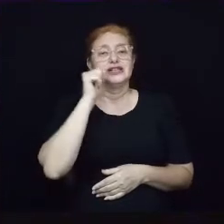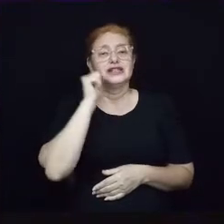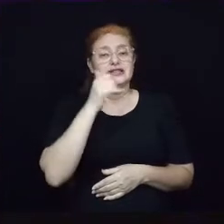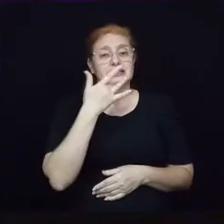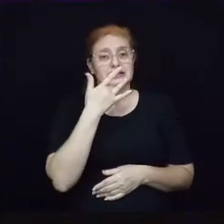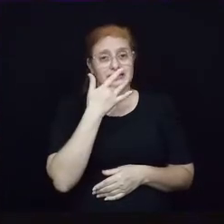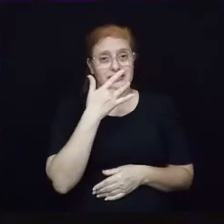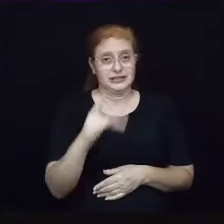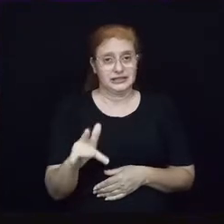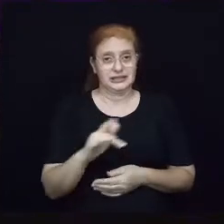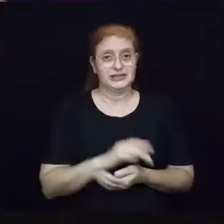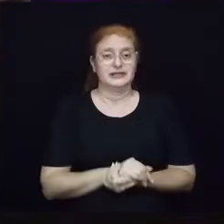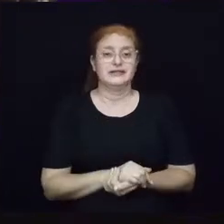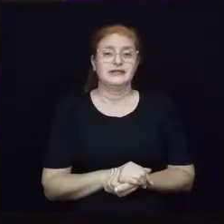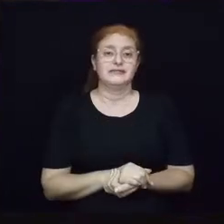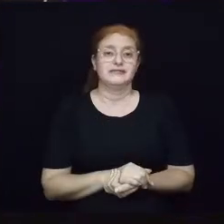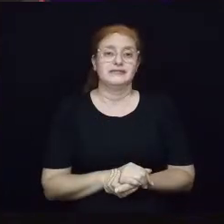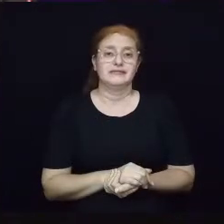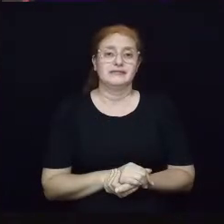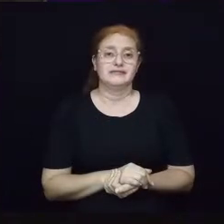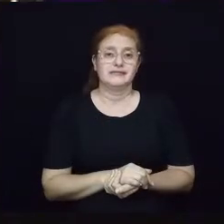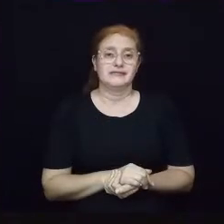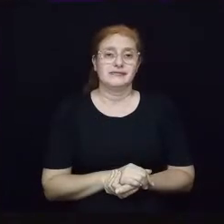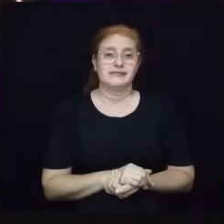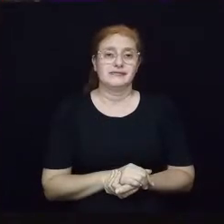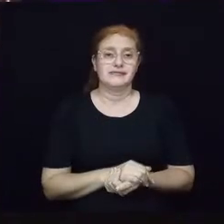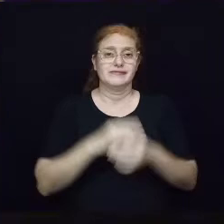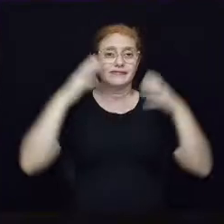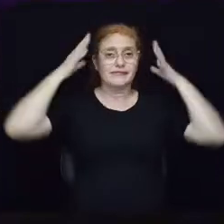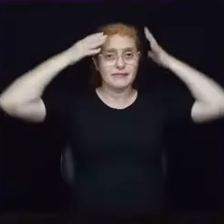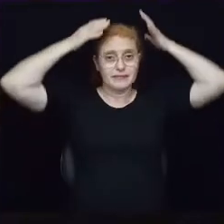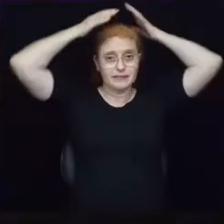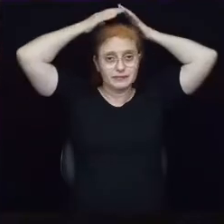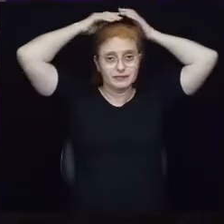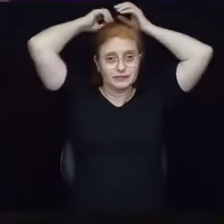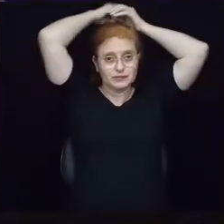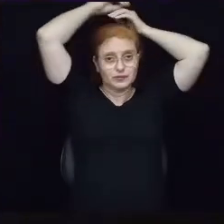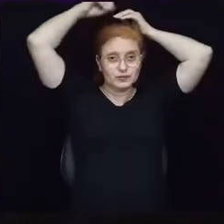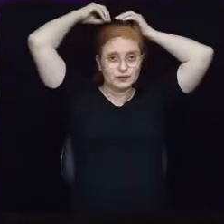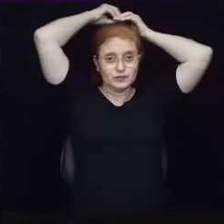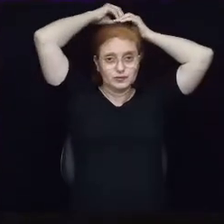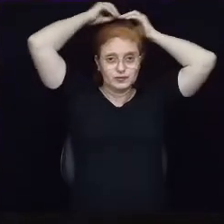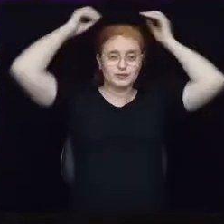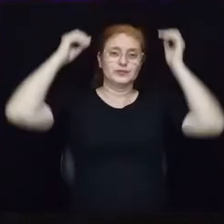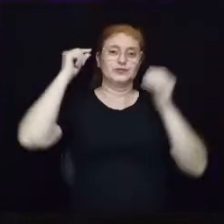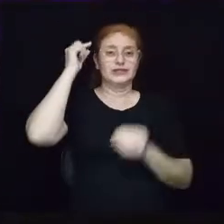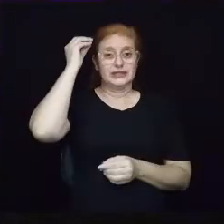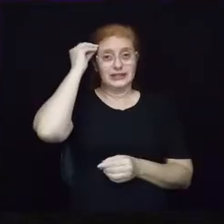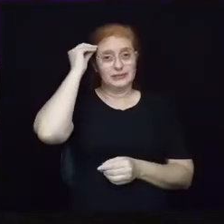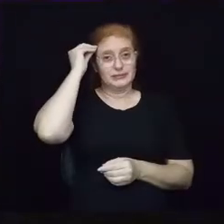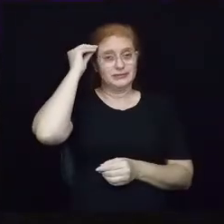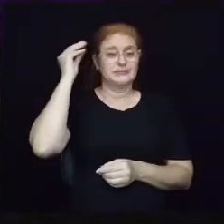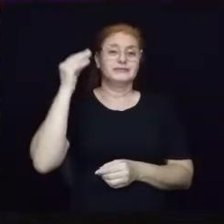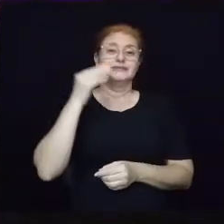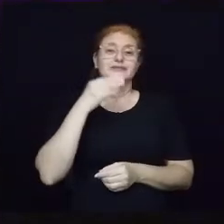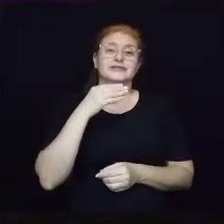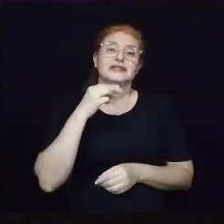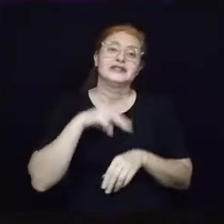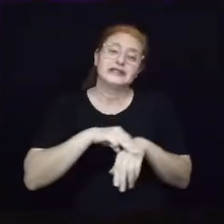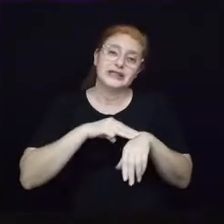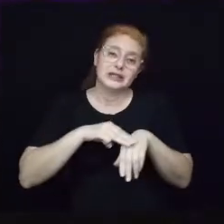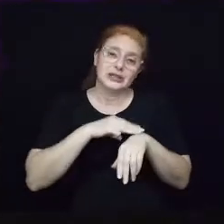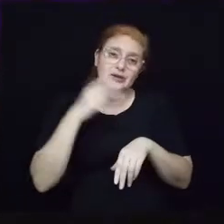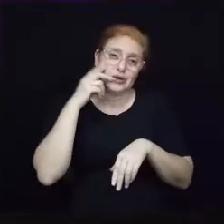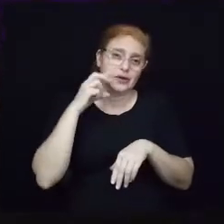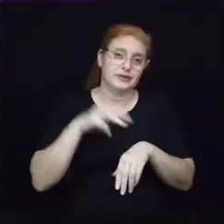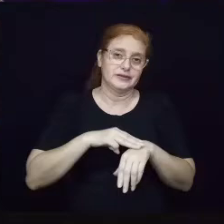pele clara, estou com um coque hoje, o cabelo castanho, olhos castanhos, e